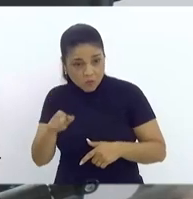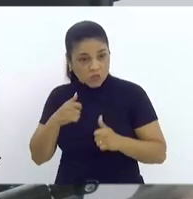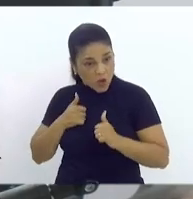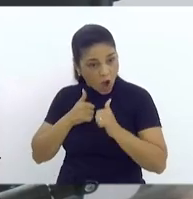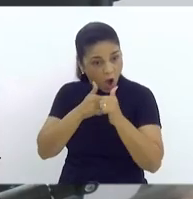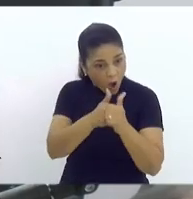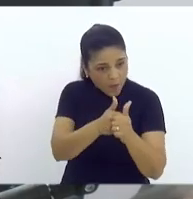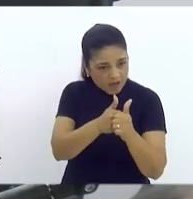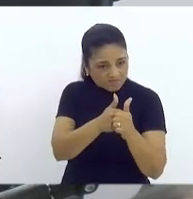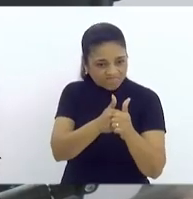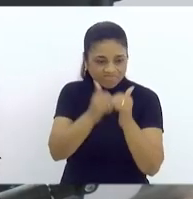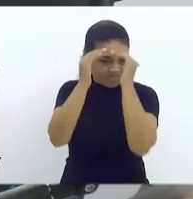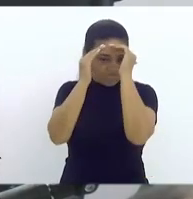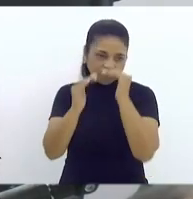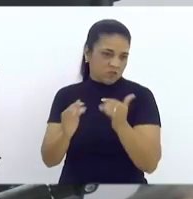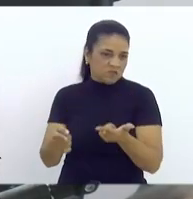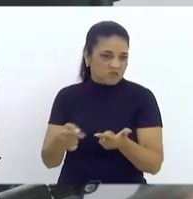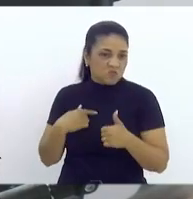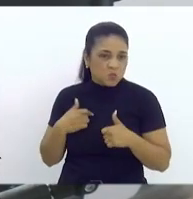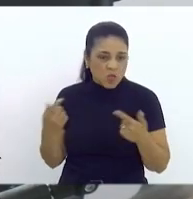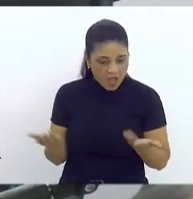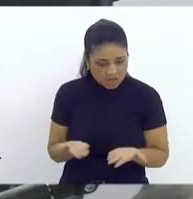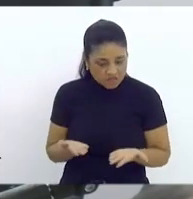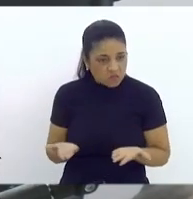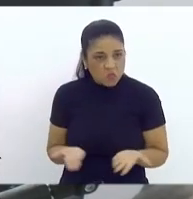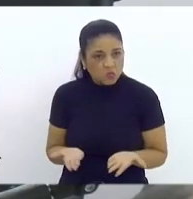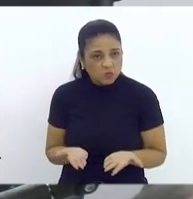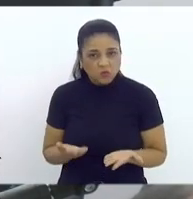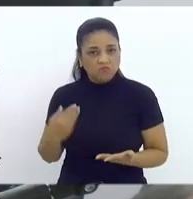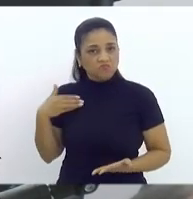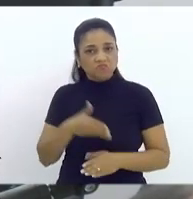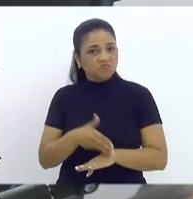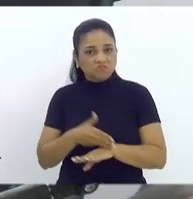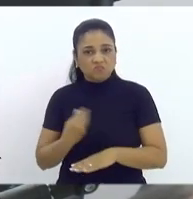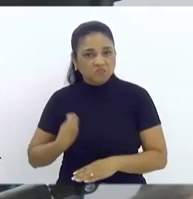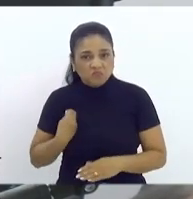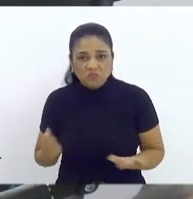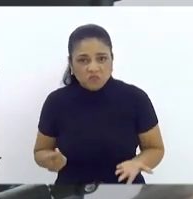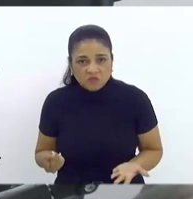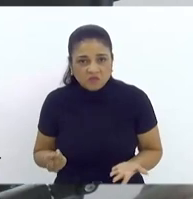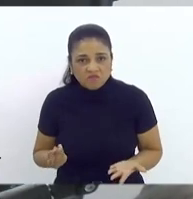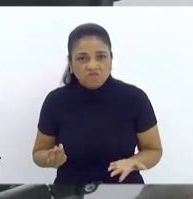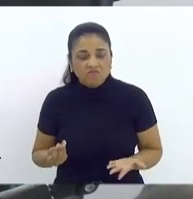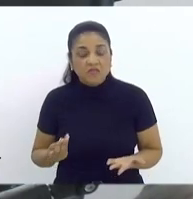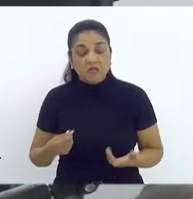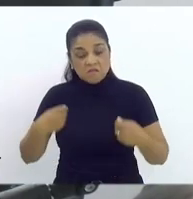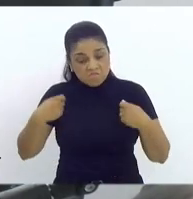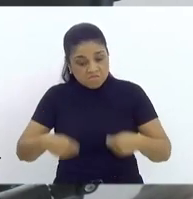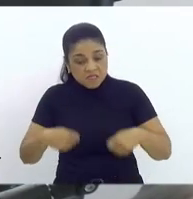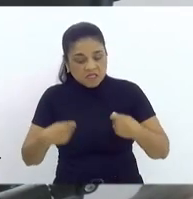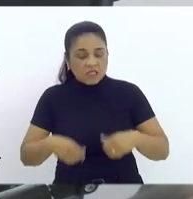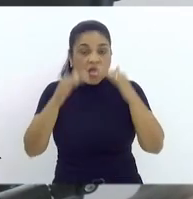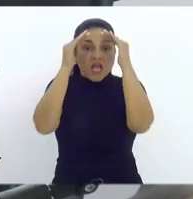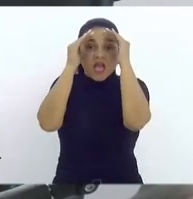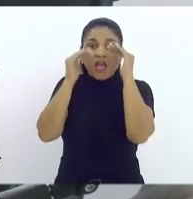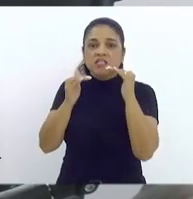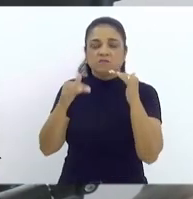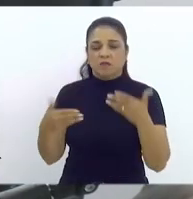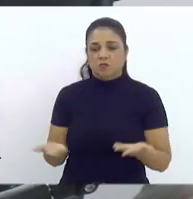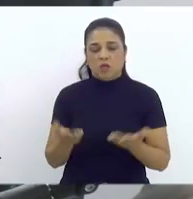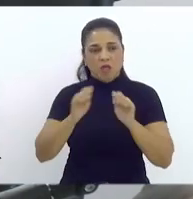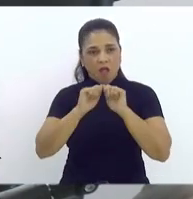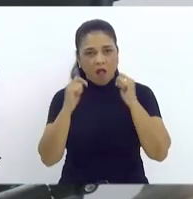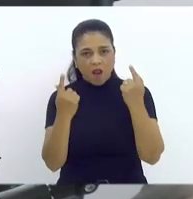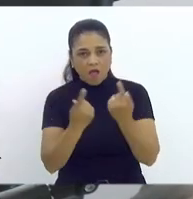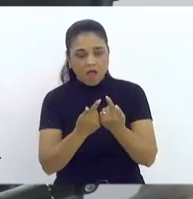desrespeito, lembrando que eles foram colocados lá por voto nosso, portanto, deveriam ter um mínimo de respeito com essa casa. Positivo. Então fica aqui registrada a